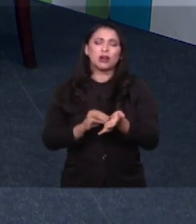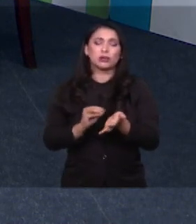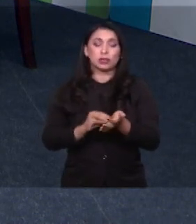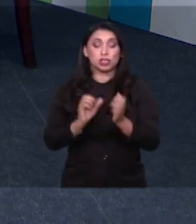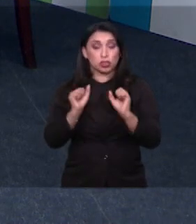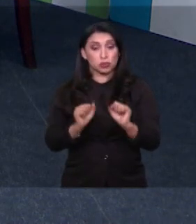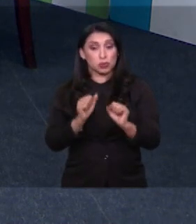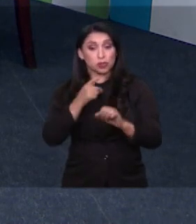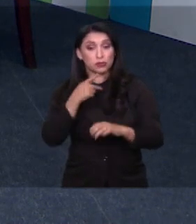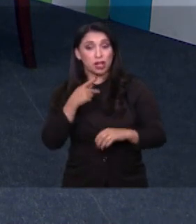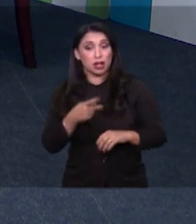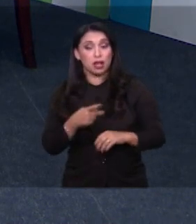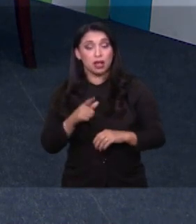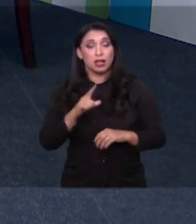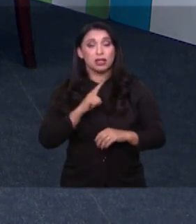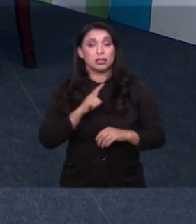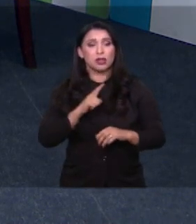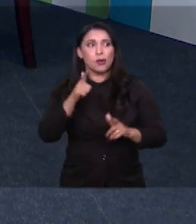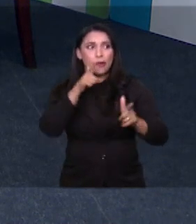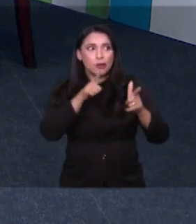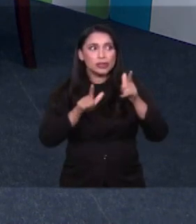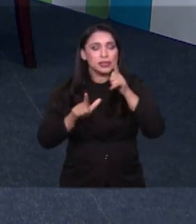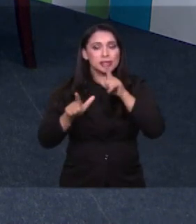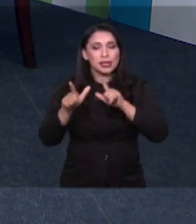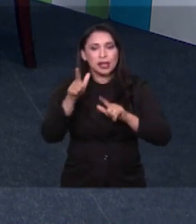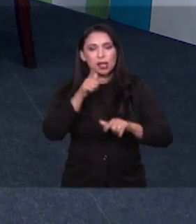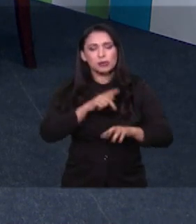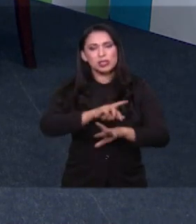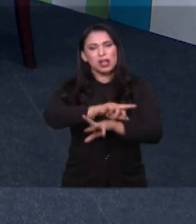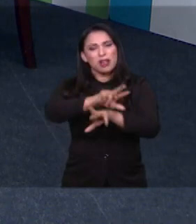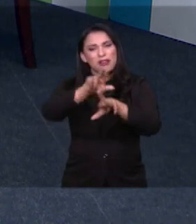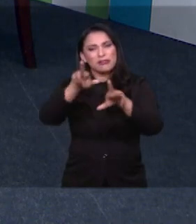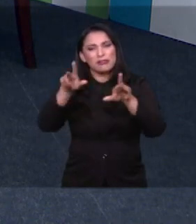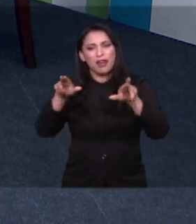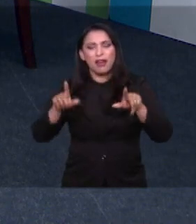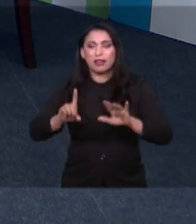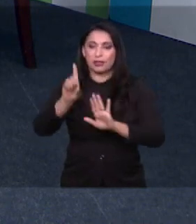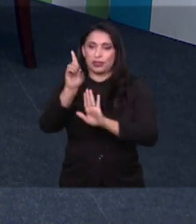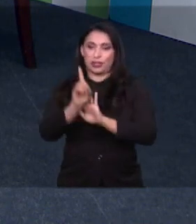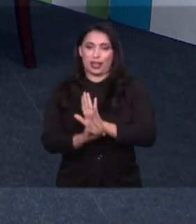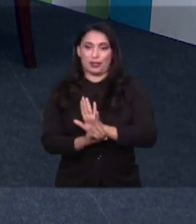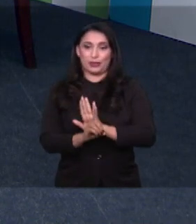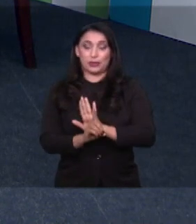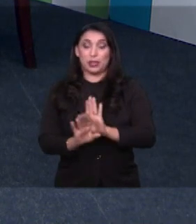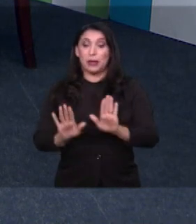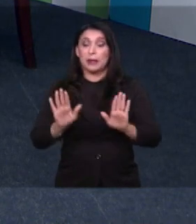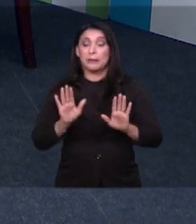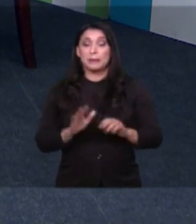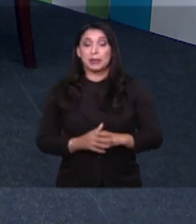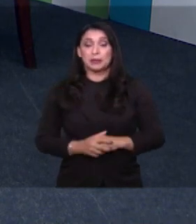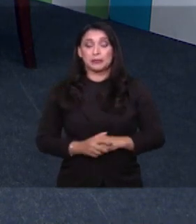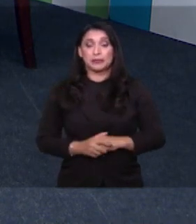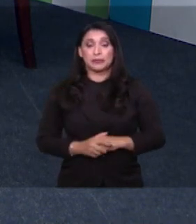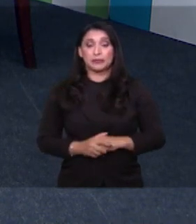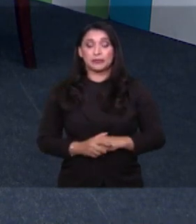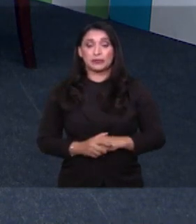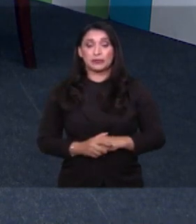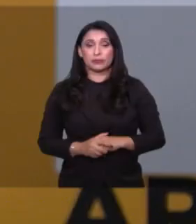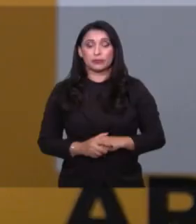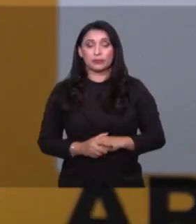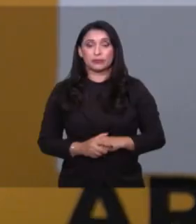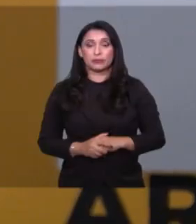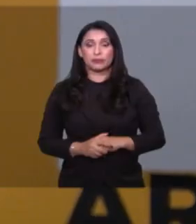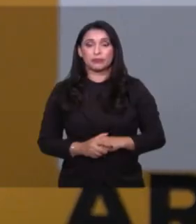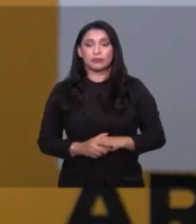dizer, até aqui nós conquistamos vários direitos. E eu